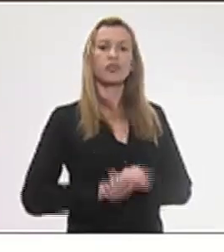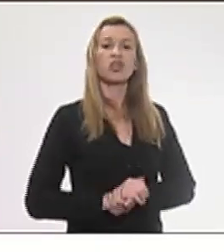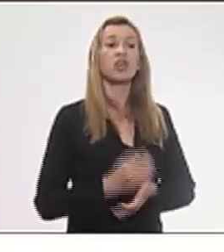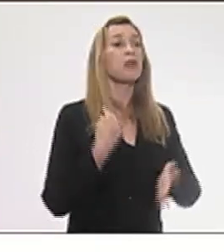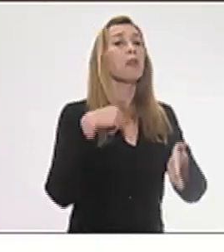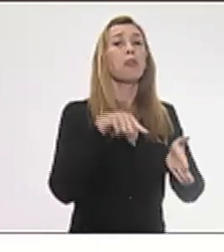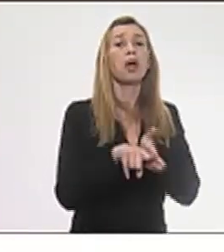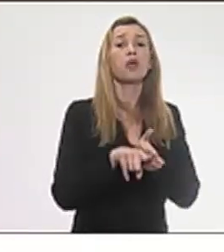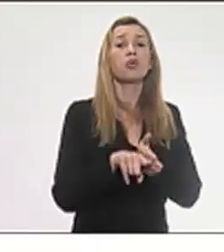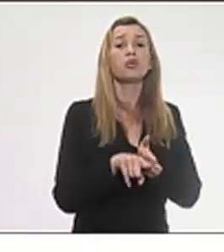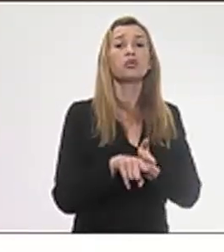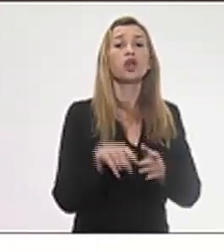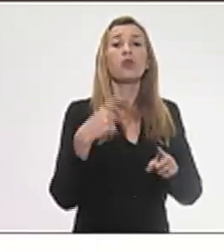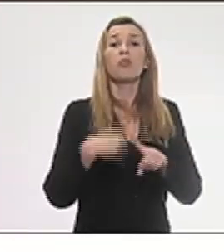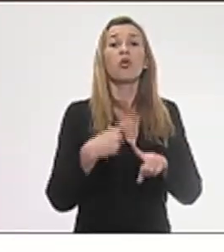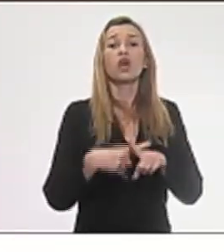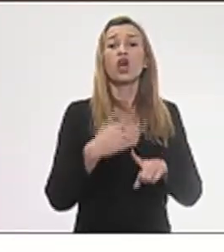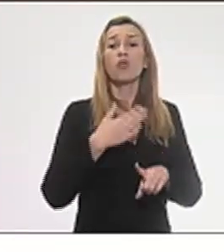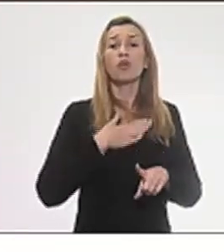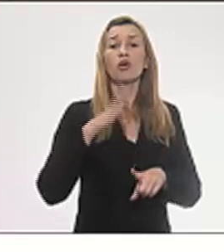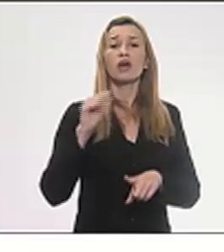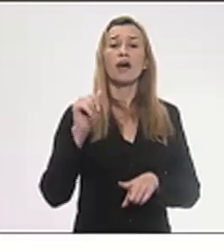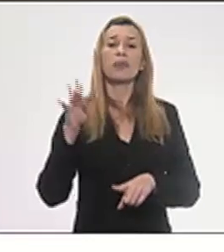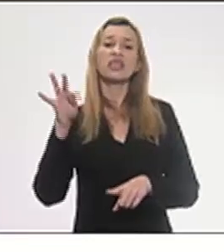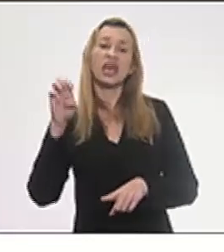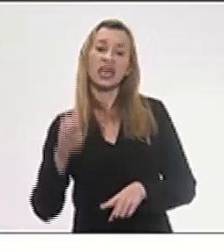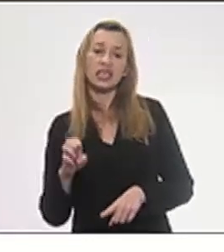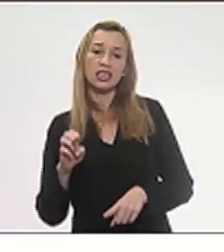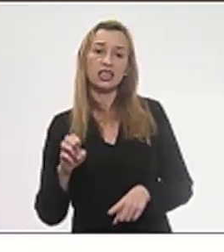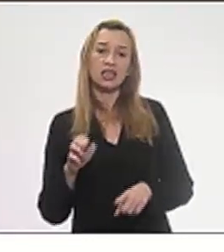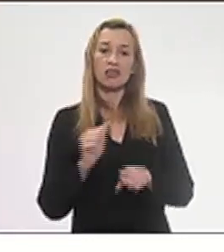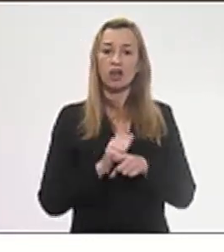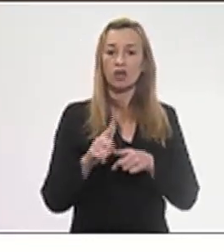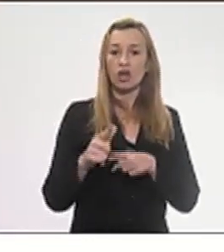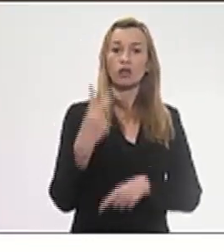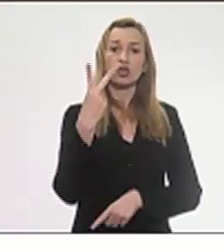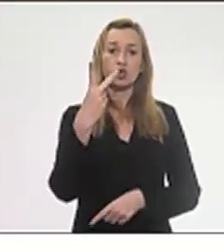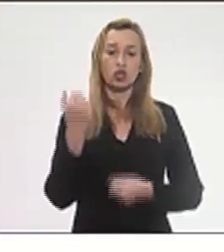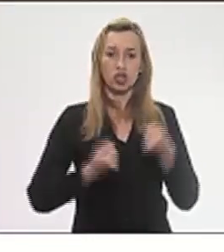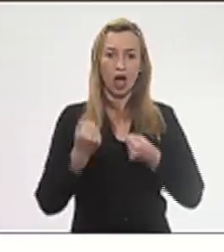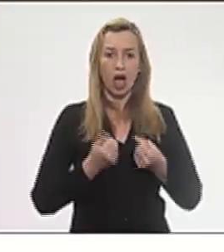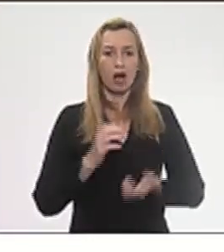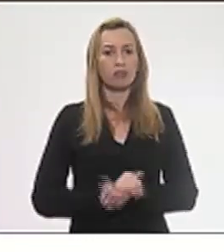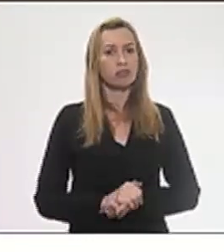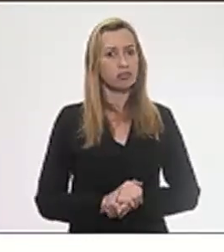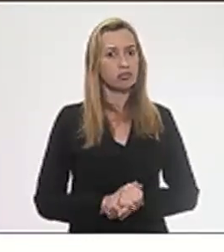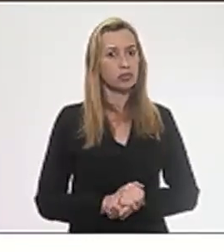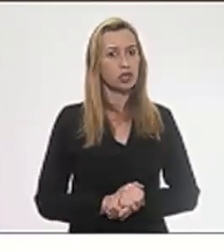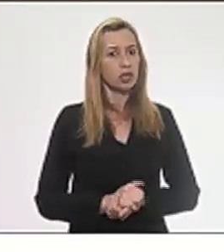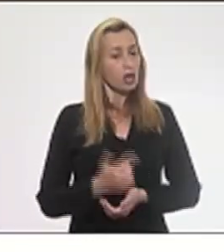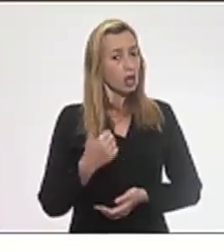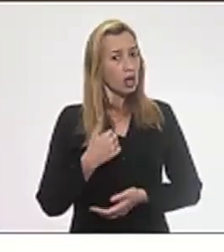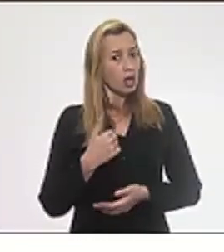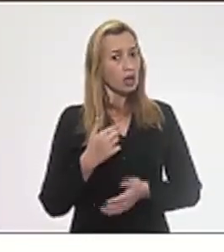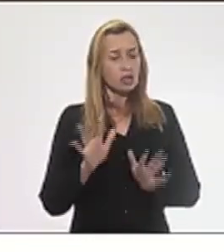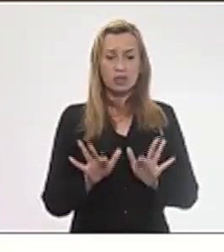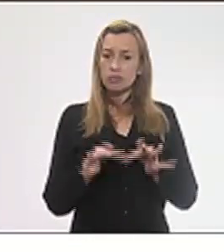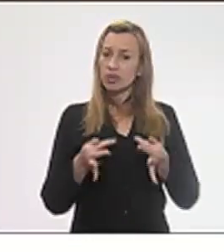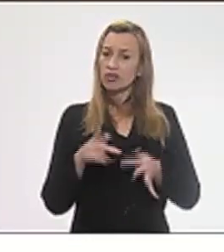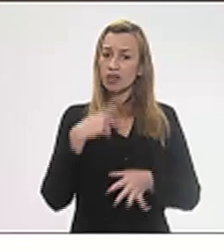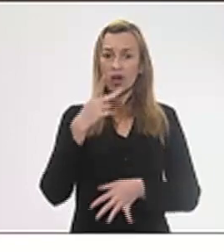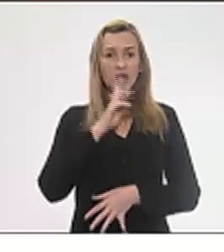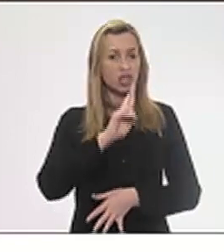fez a pergunta porque o meu gabinete fez a solicitação do aluguel de 2 automóveis. E nós simplesmente colocamos para ele a